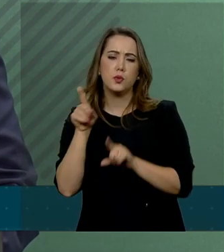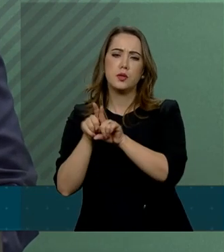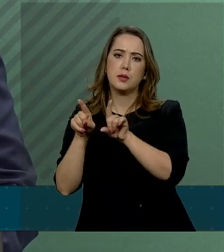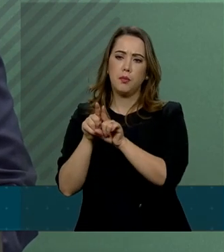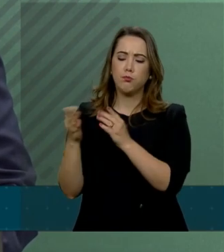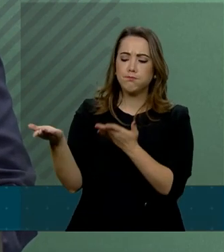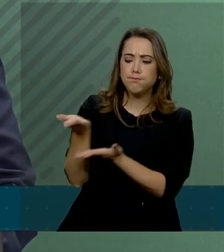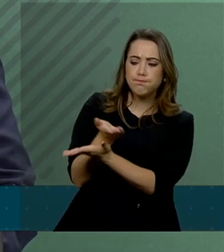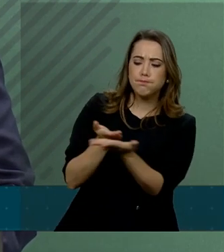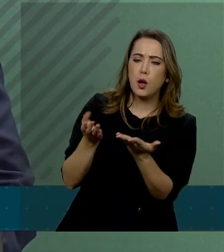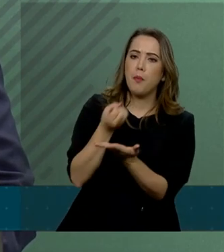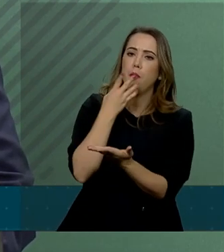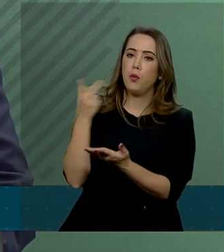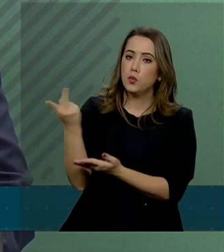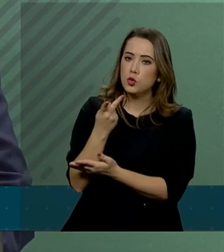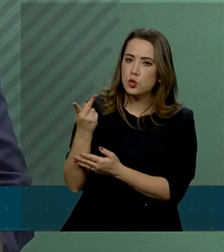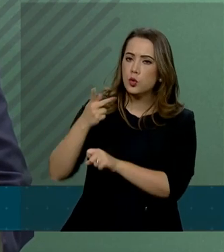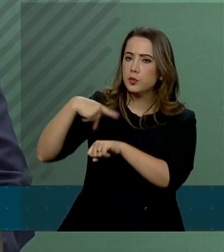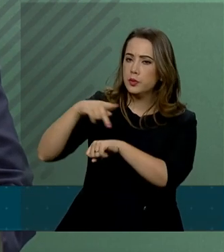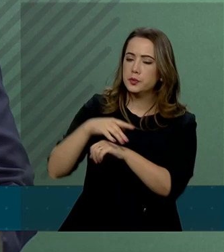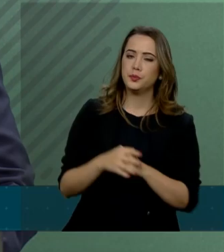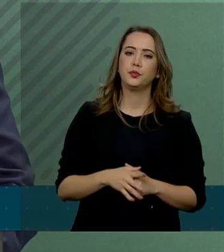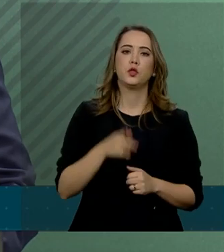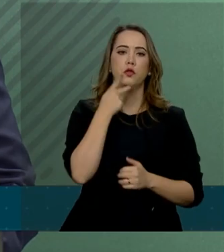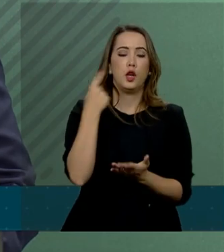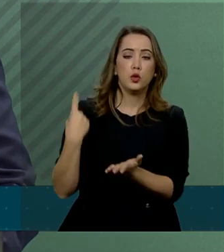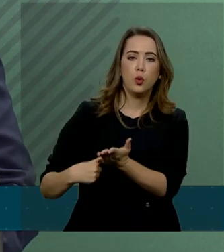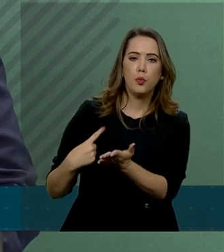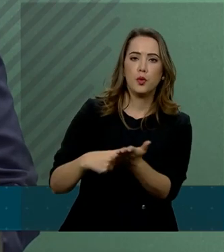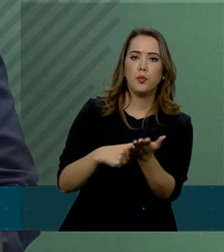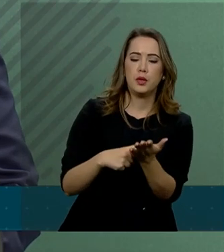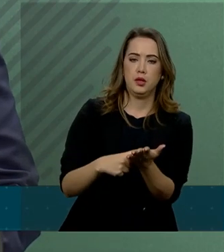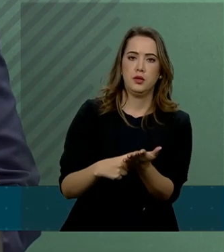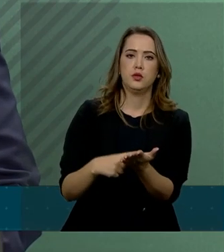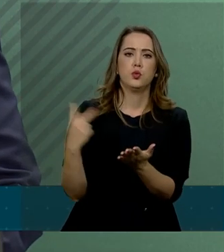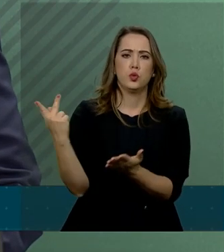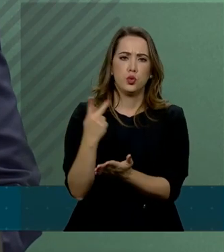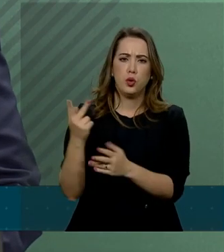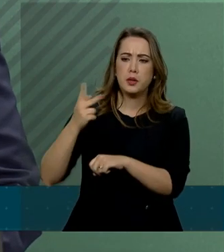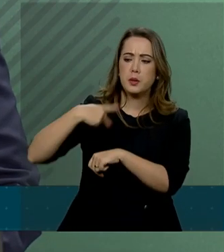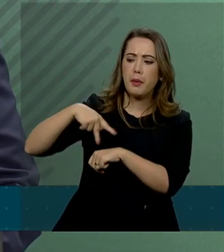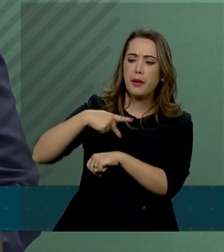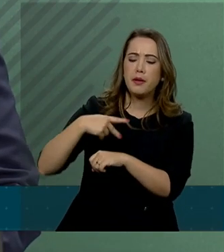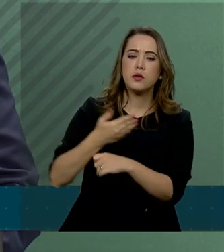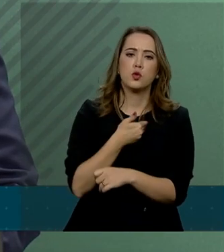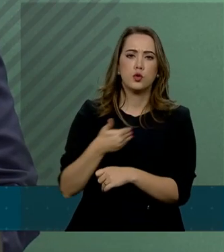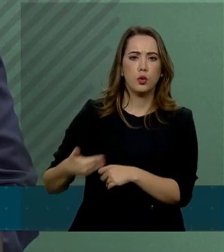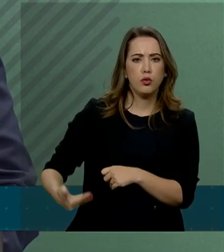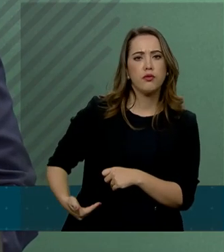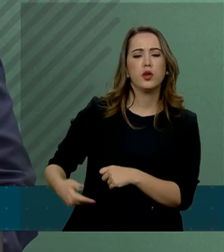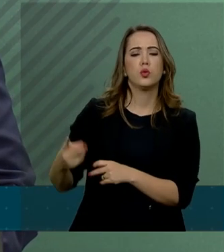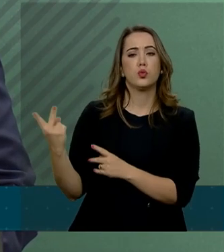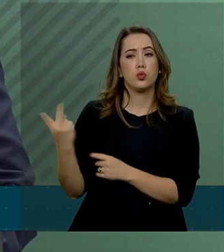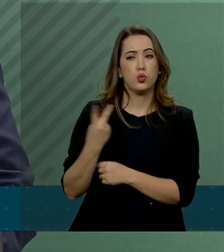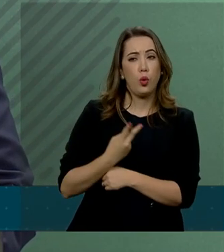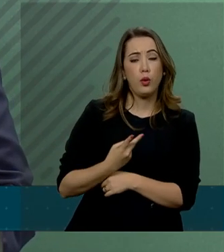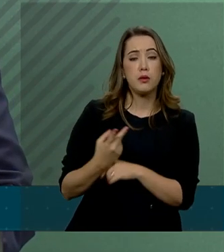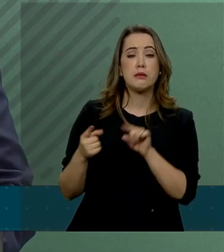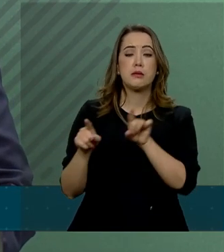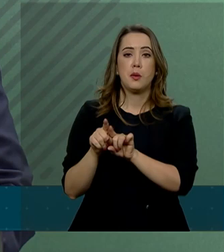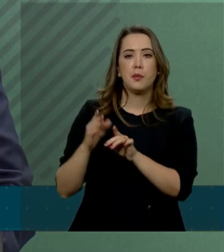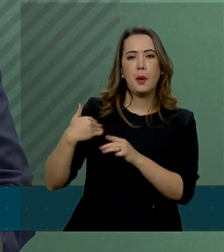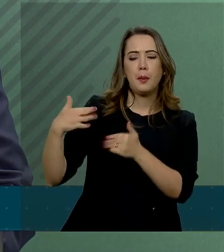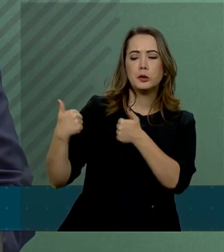o compromisso dos dois governos em seguir trabalhando para aproximar cada vez mais